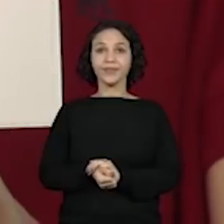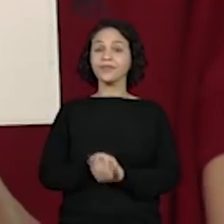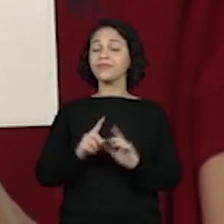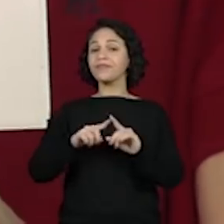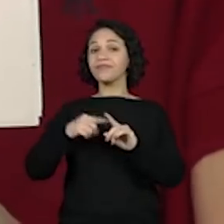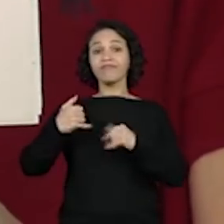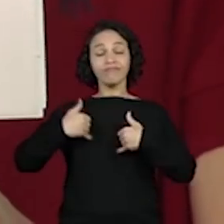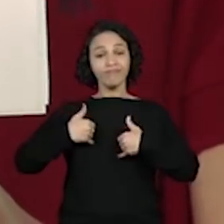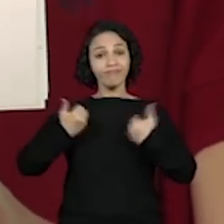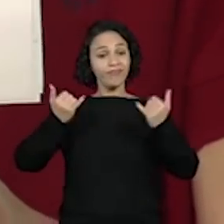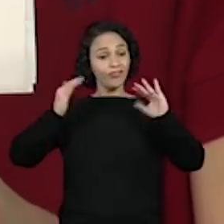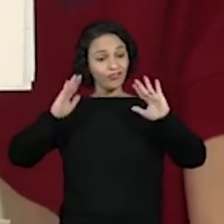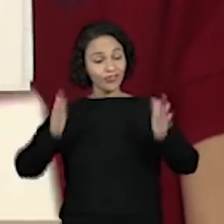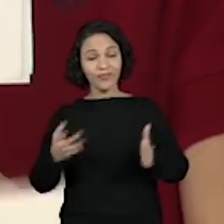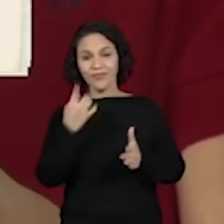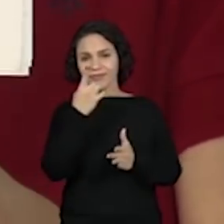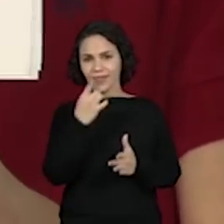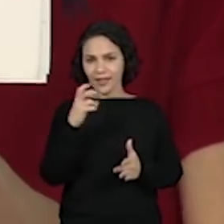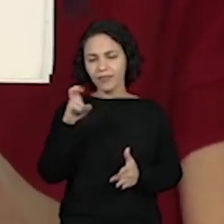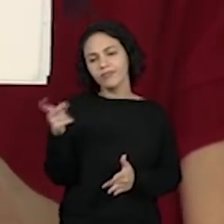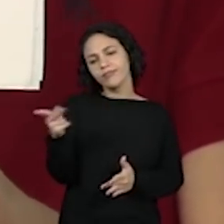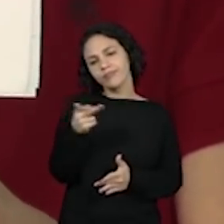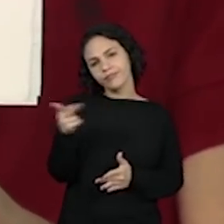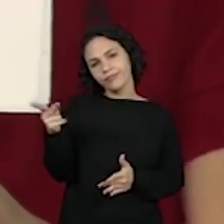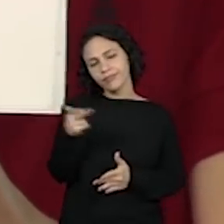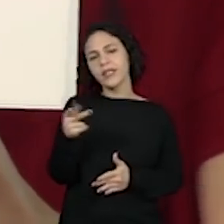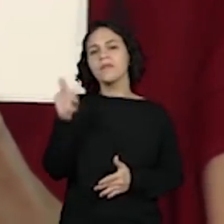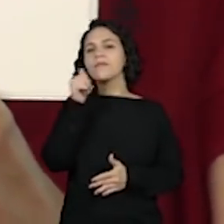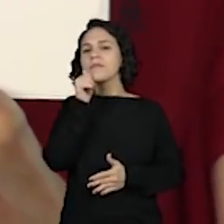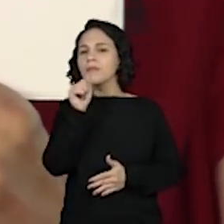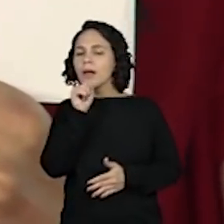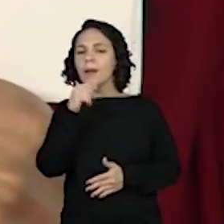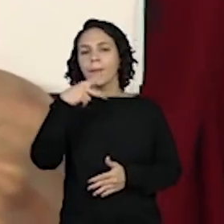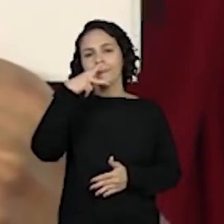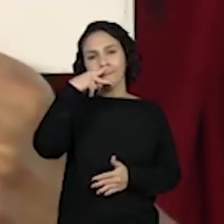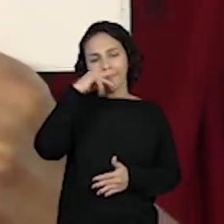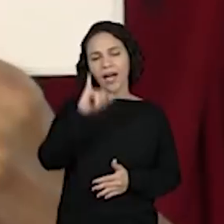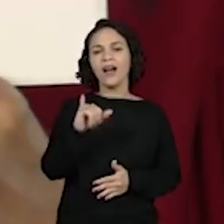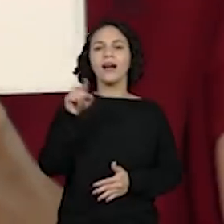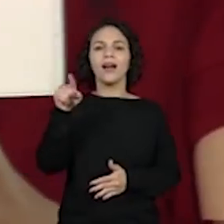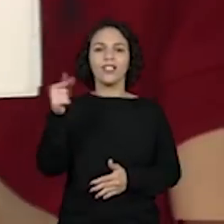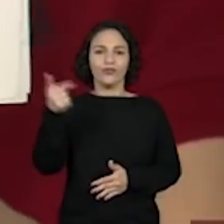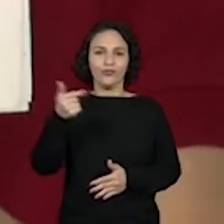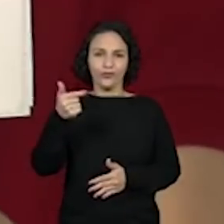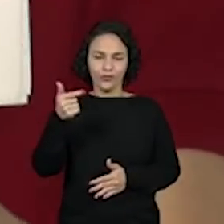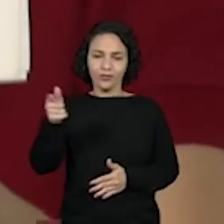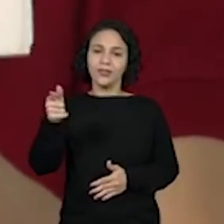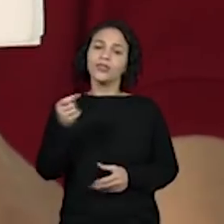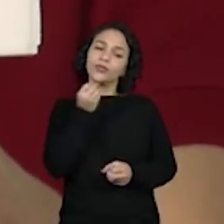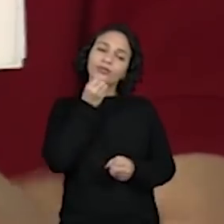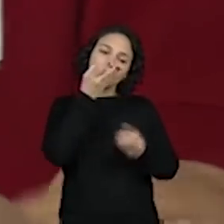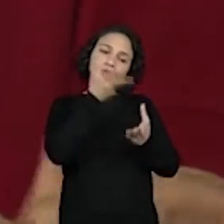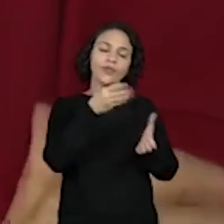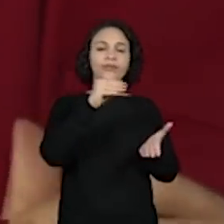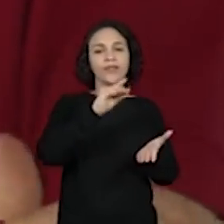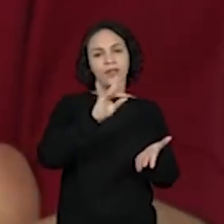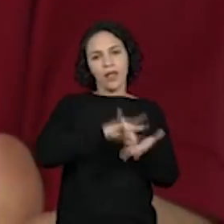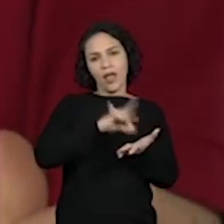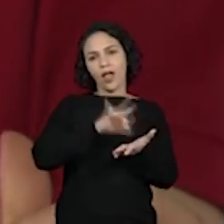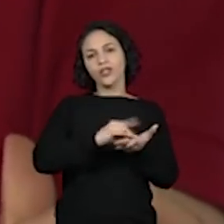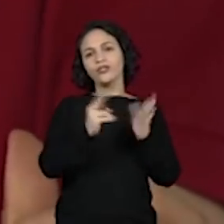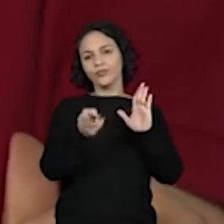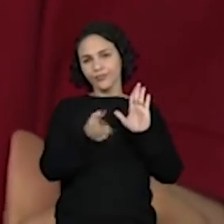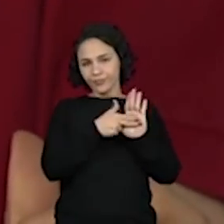fez 15 anos, o casal contou-lhe a verdade. Que verdade foi essa, será? Qual verdade, professora Fran, você